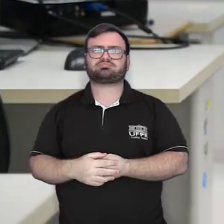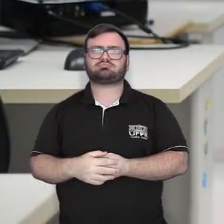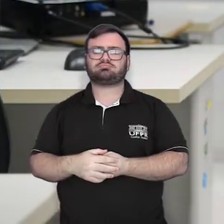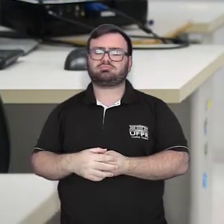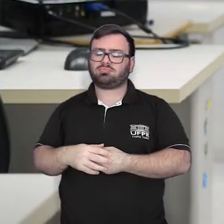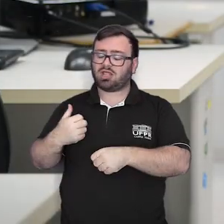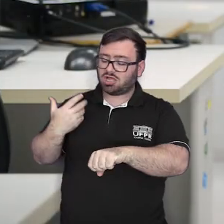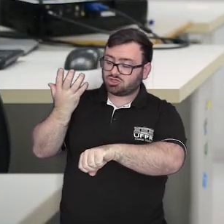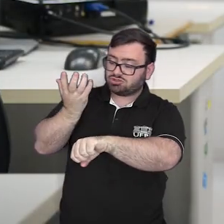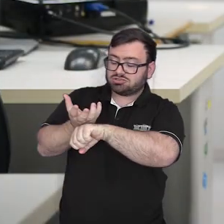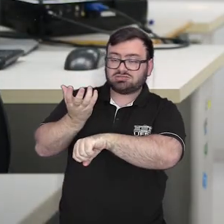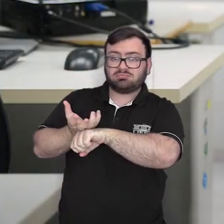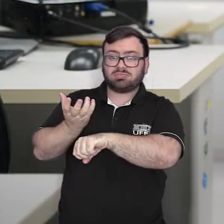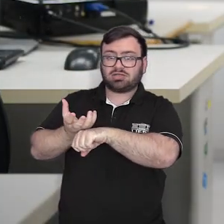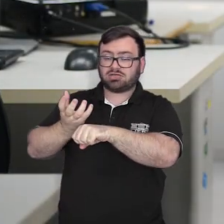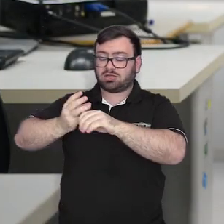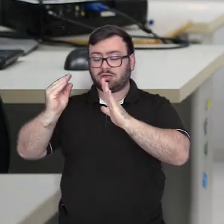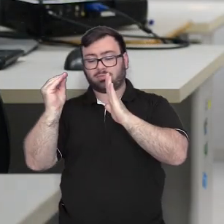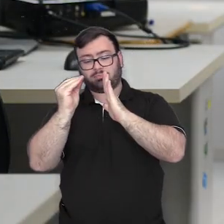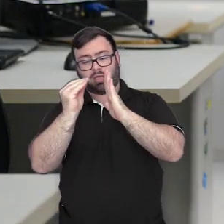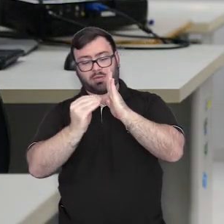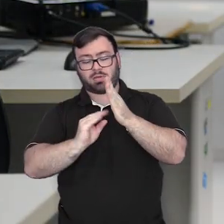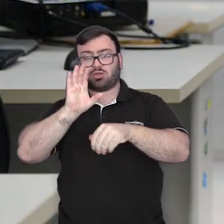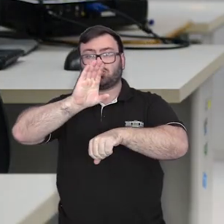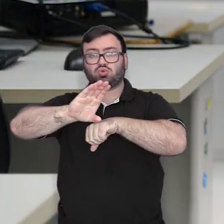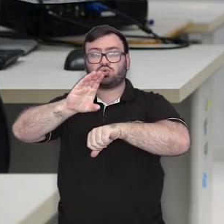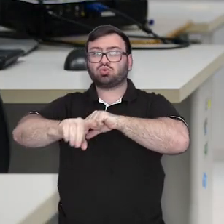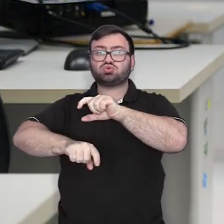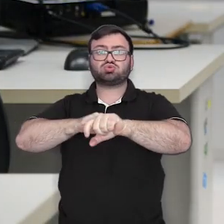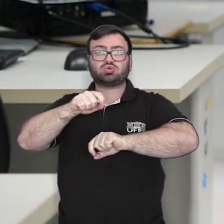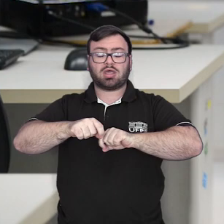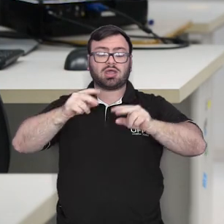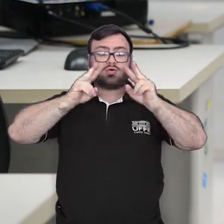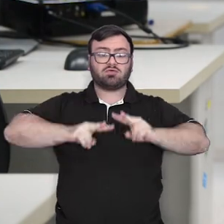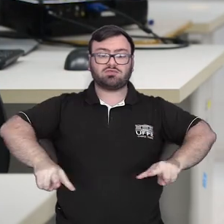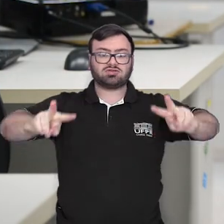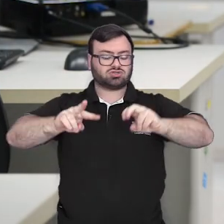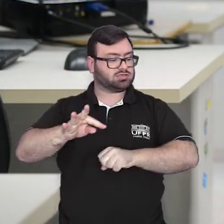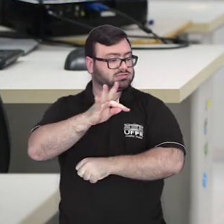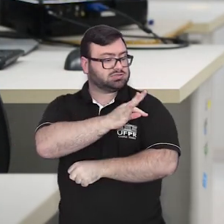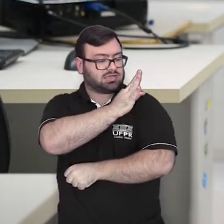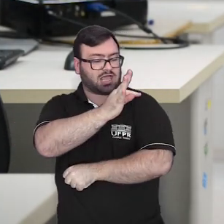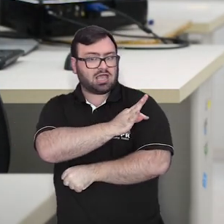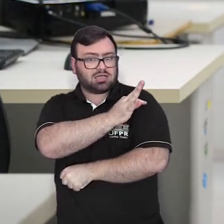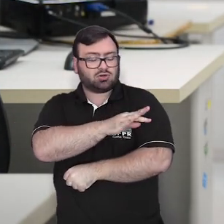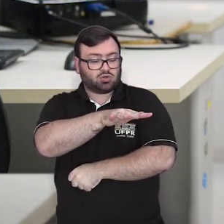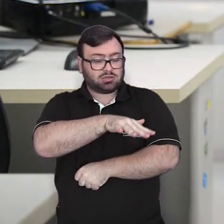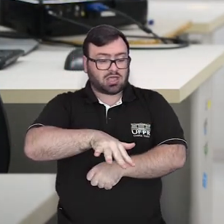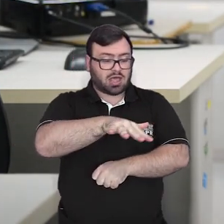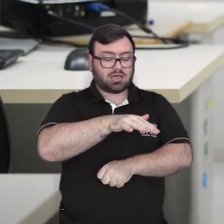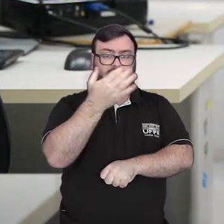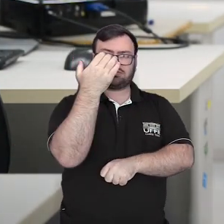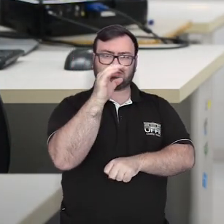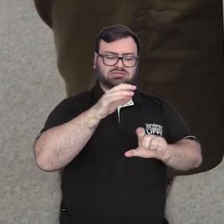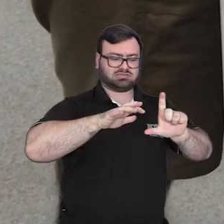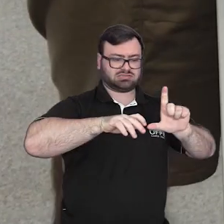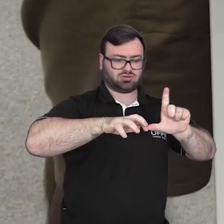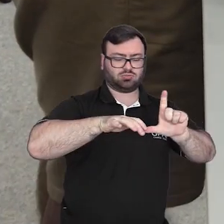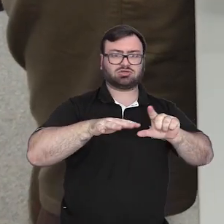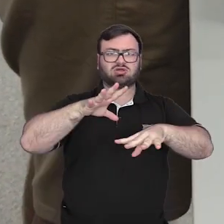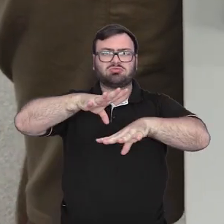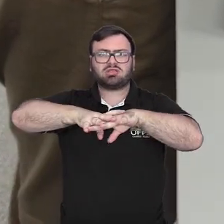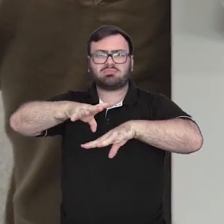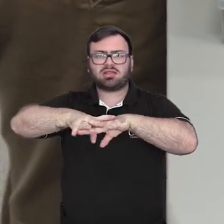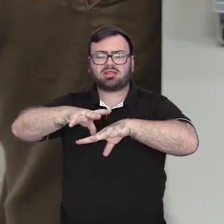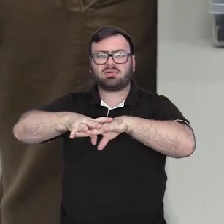As disciplinas que compõem o currículo do nosso curso abordam desde aspectos mais técnicos, voltados para a área da ciência da computação,